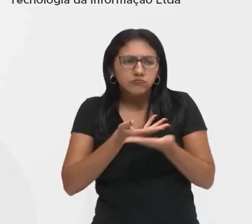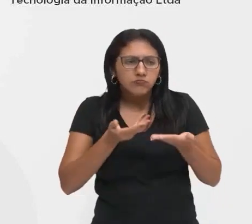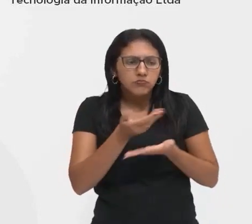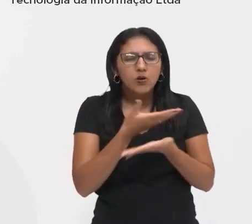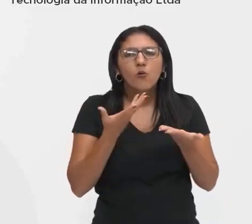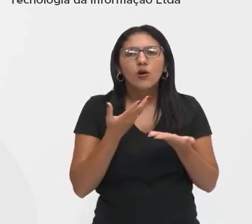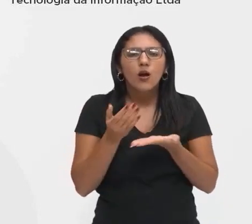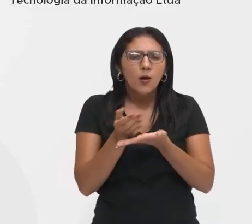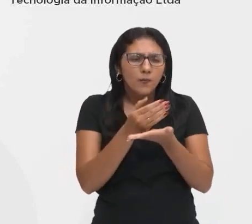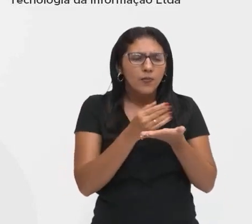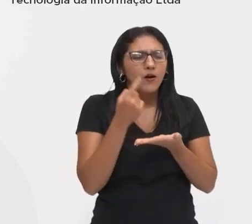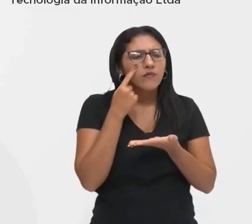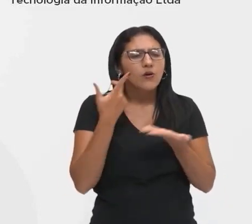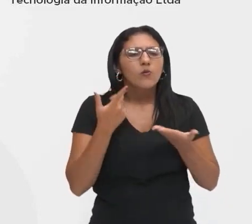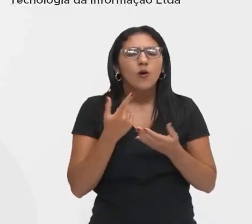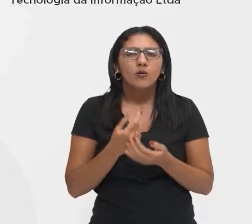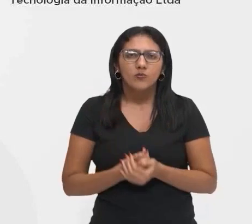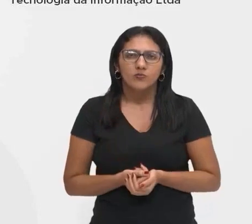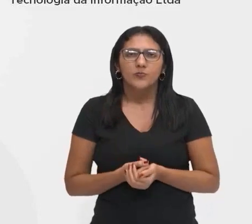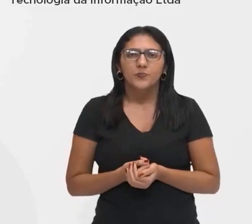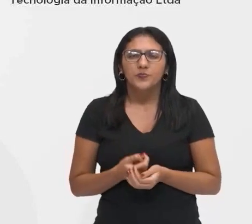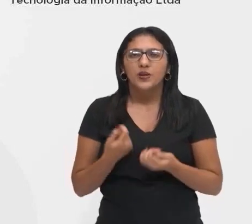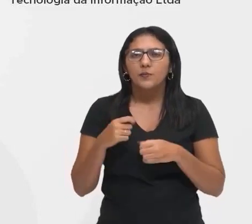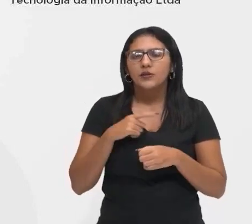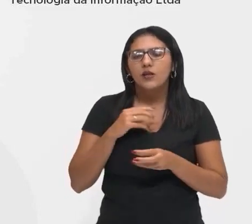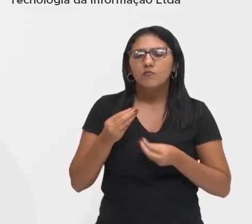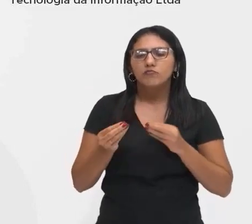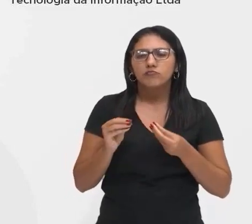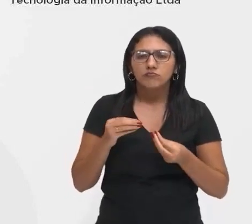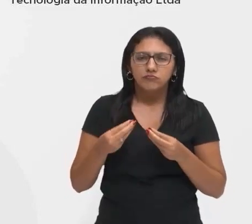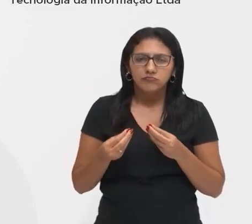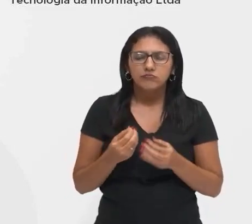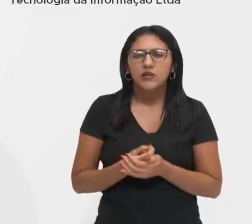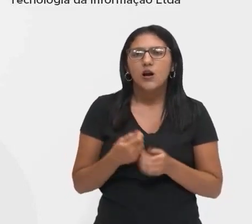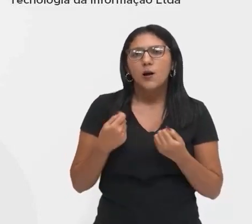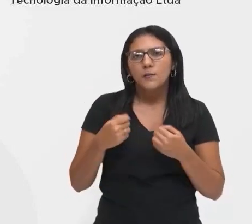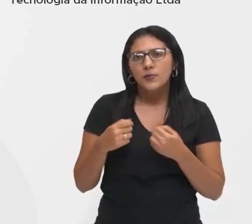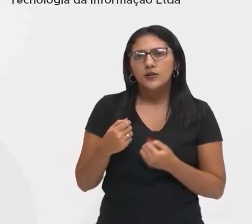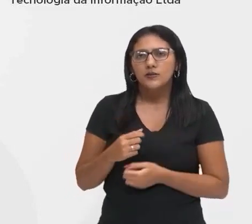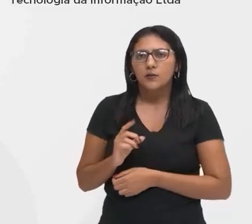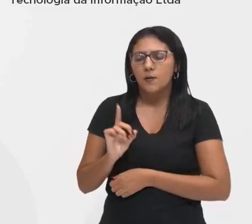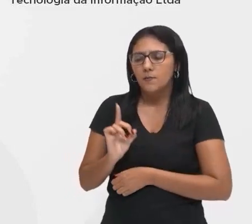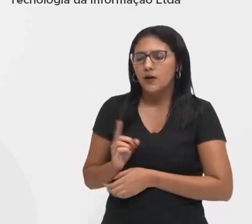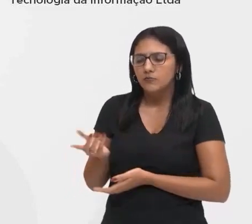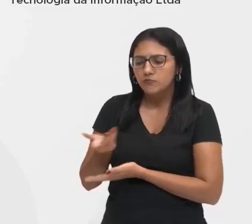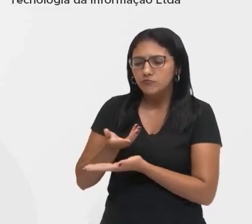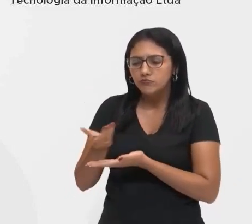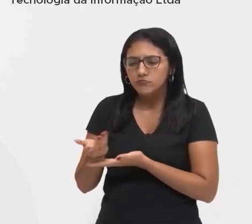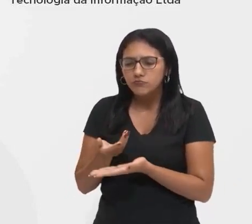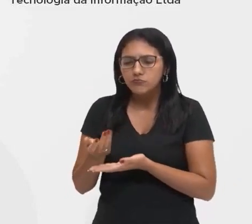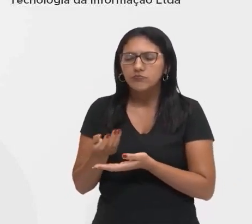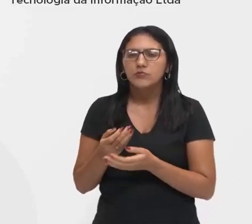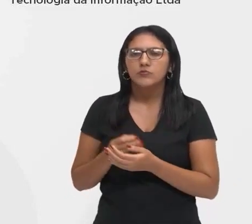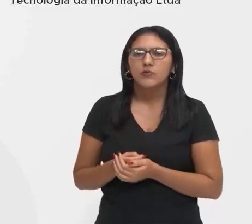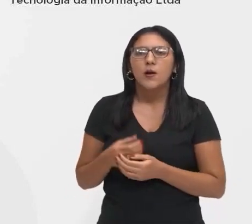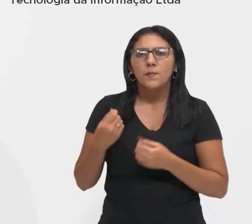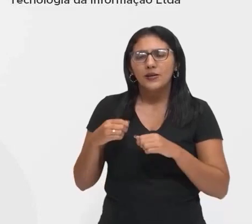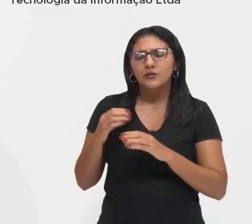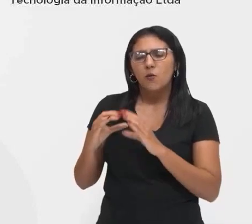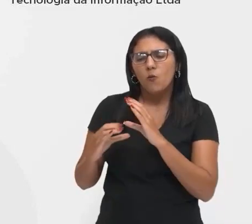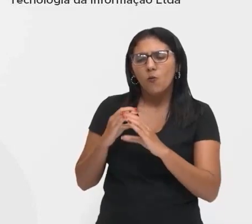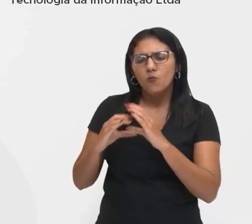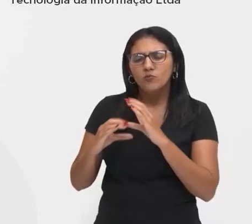os alunos. Então, isso tudo tem que ser flexível, tem que ter o mediador, tem que ter o comunicador, tem que ser